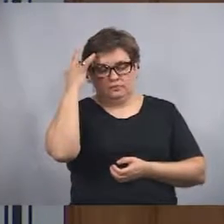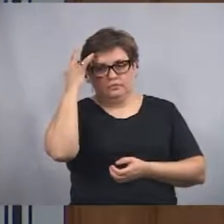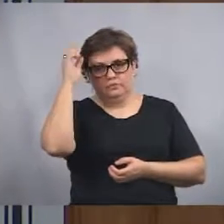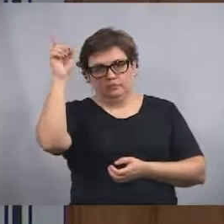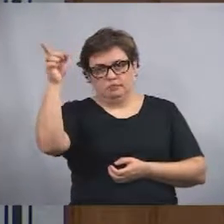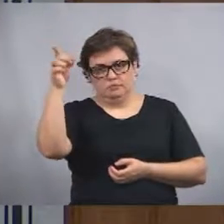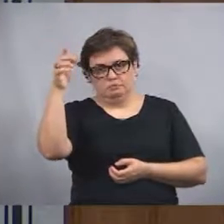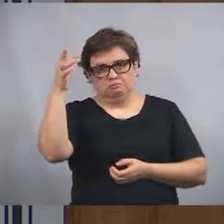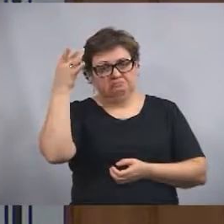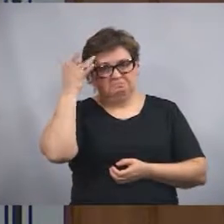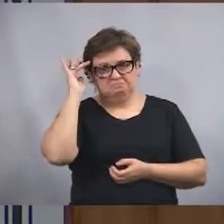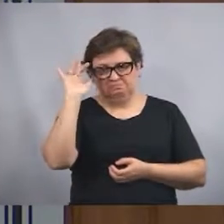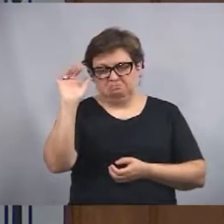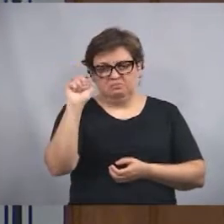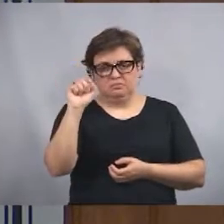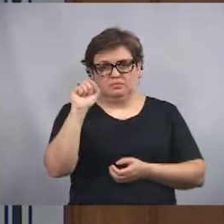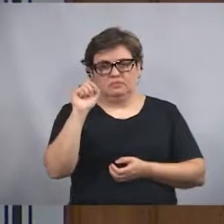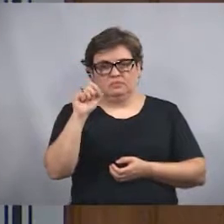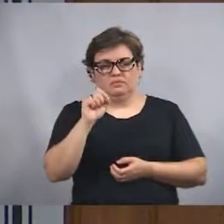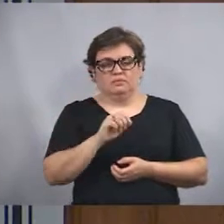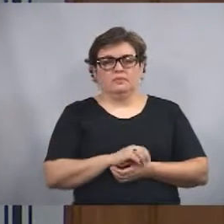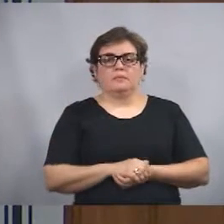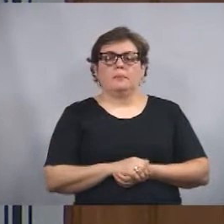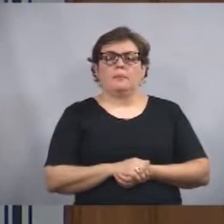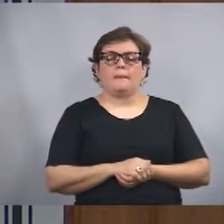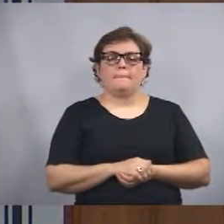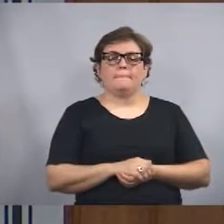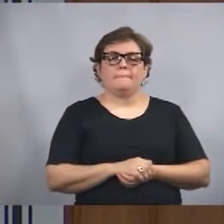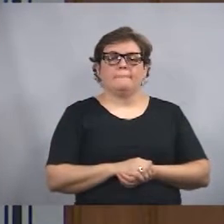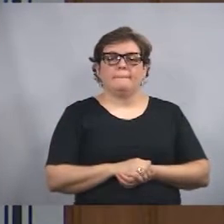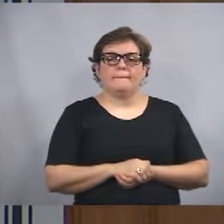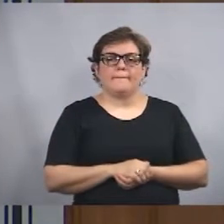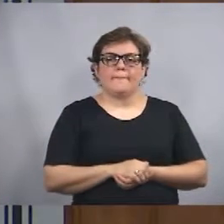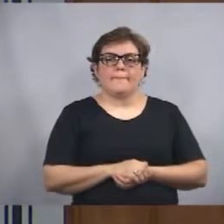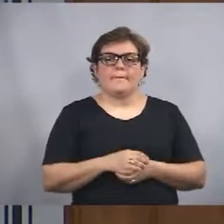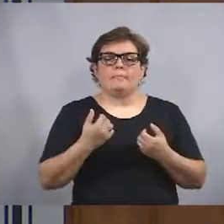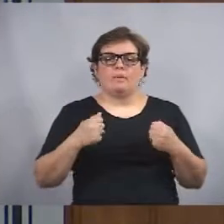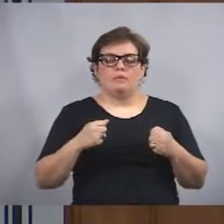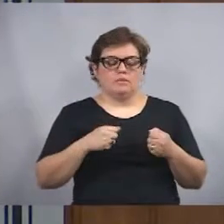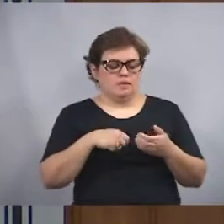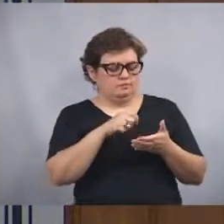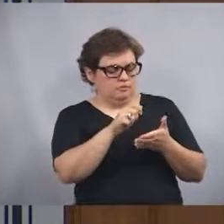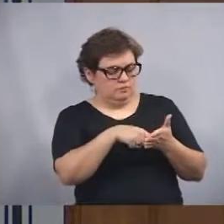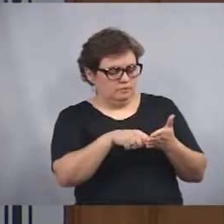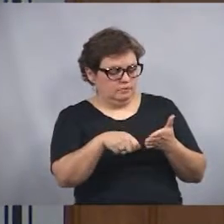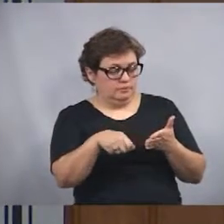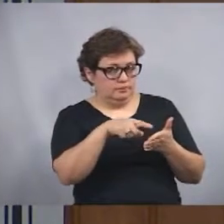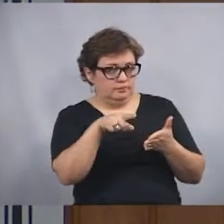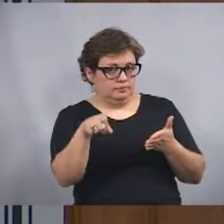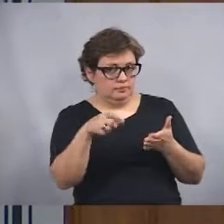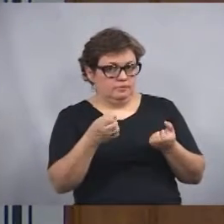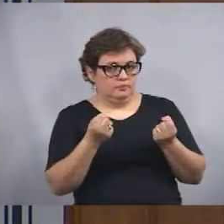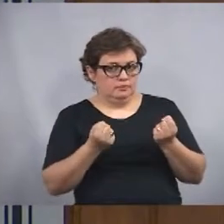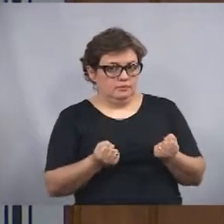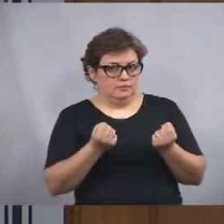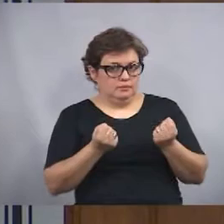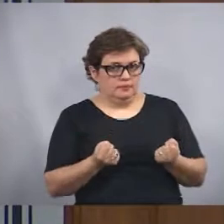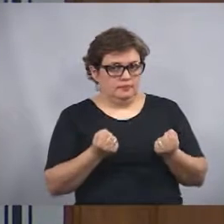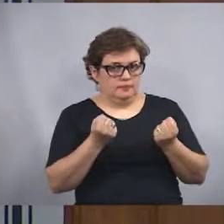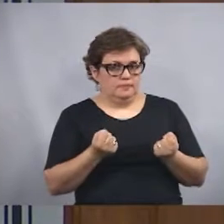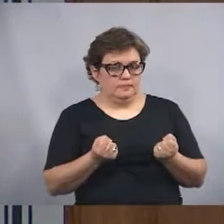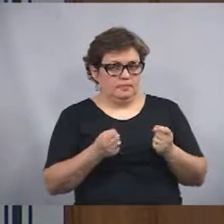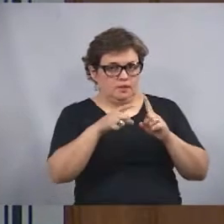sabe-se lá se era o secretário chegaram coordenador alguém que tinha que avalizar aquela medição